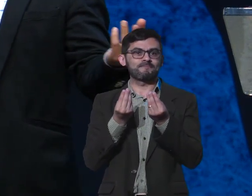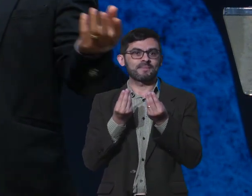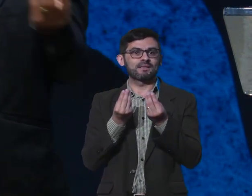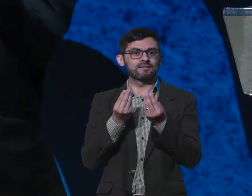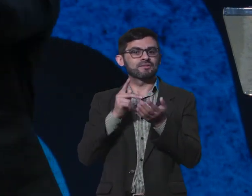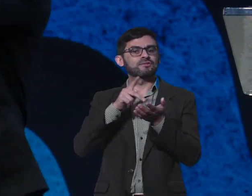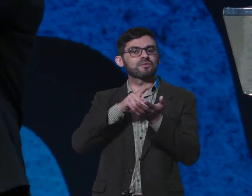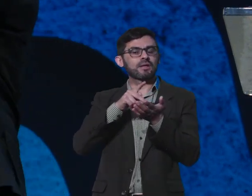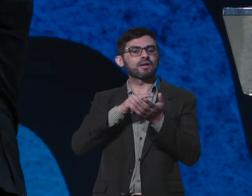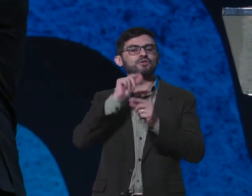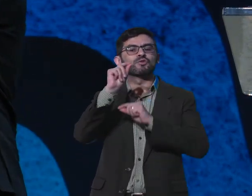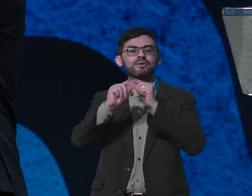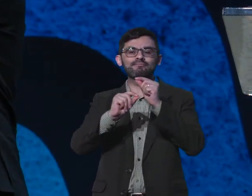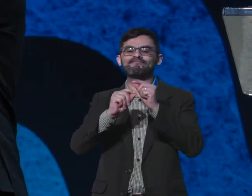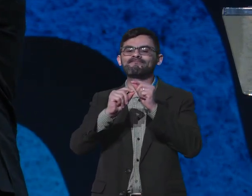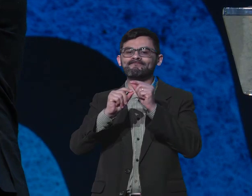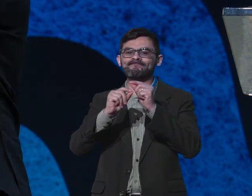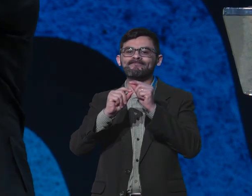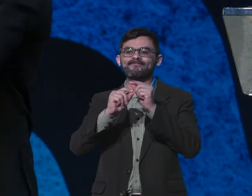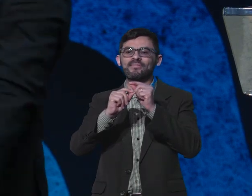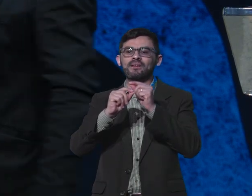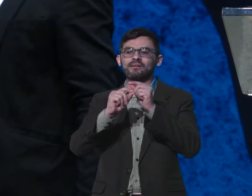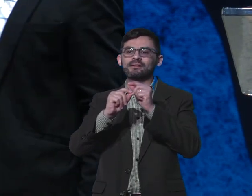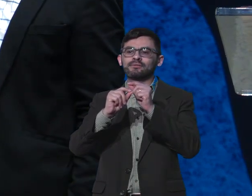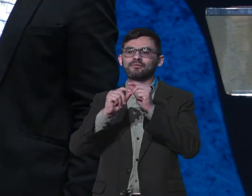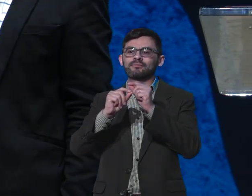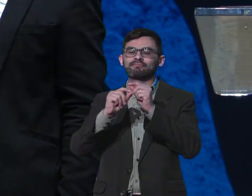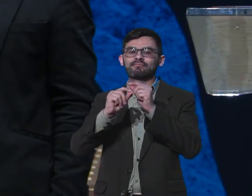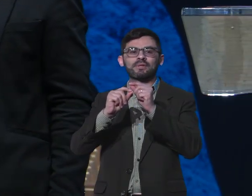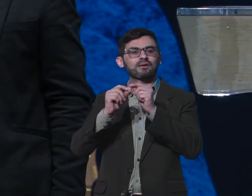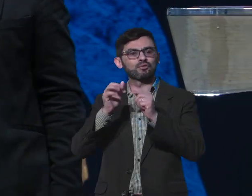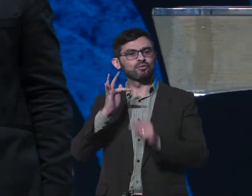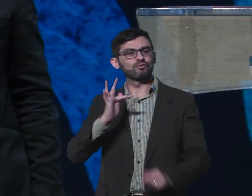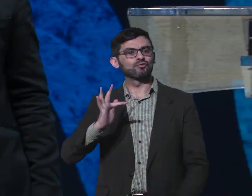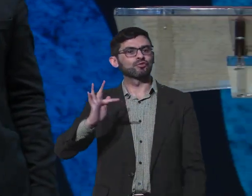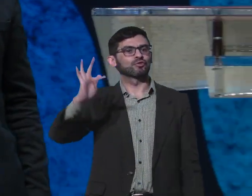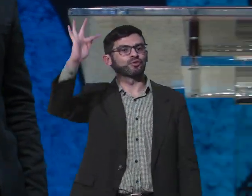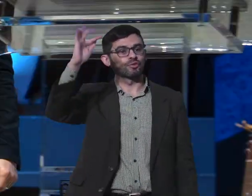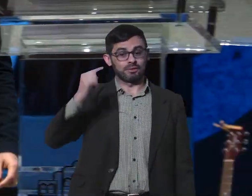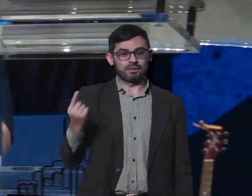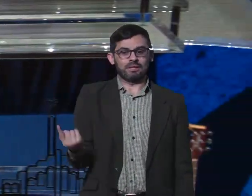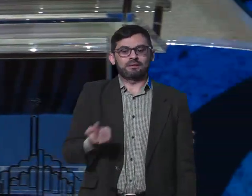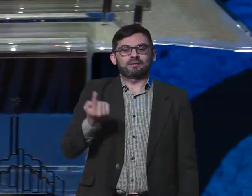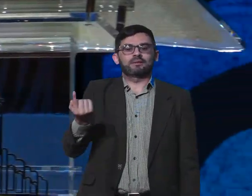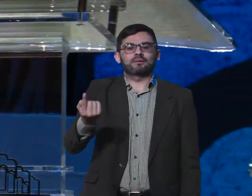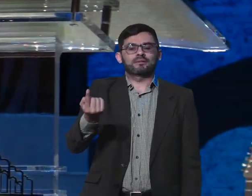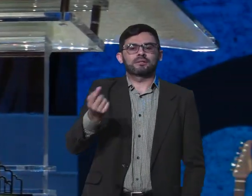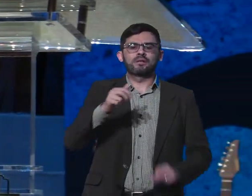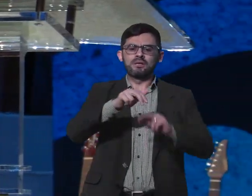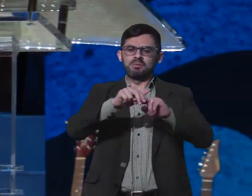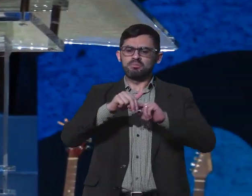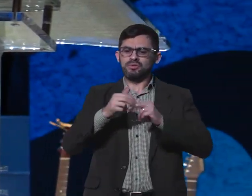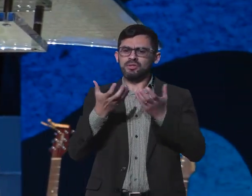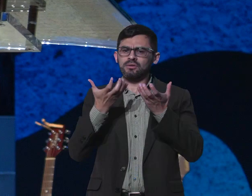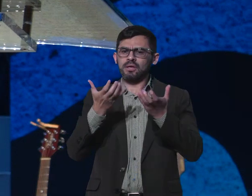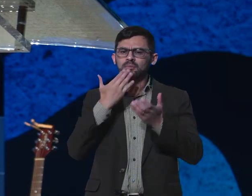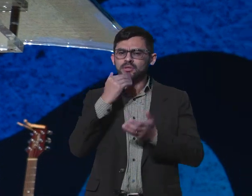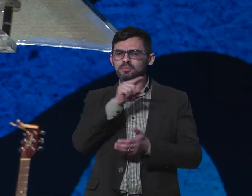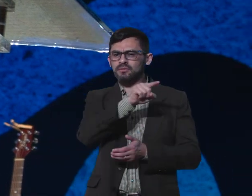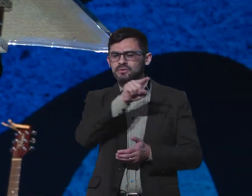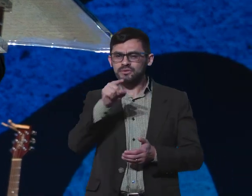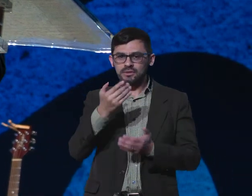vai refletir na eternidade. Por isso eu queria pedir para